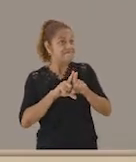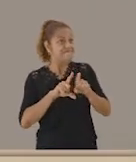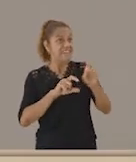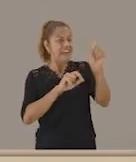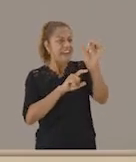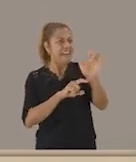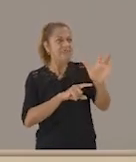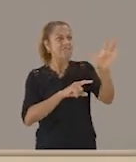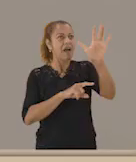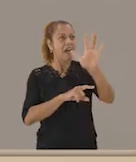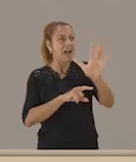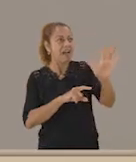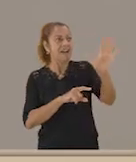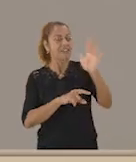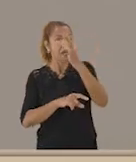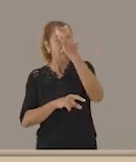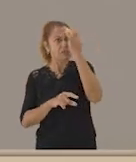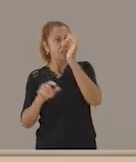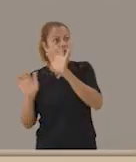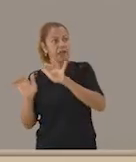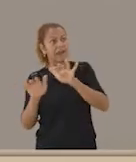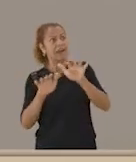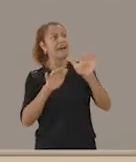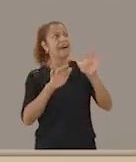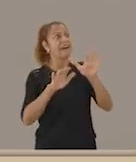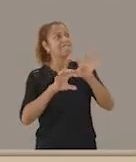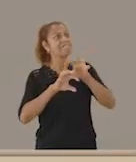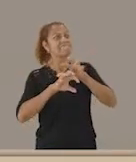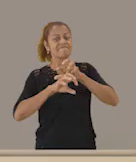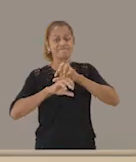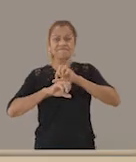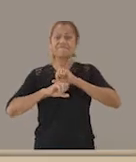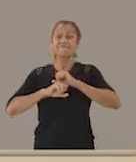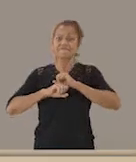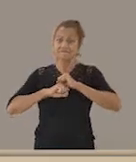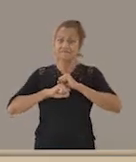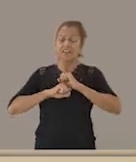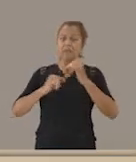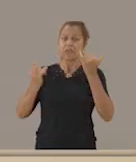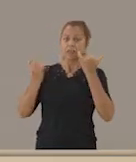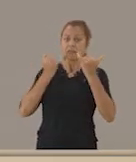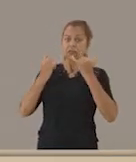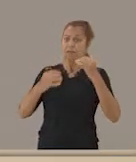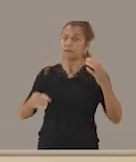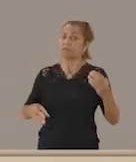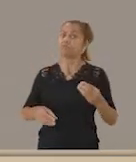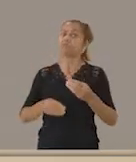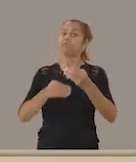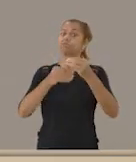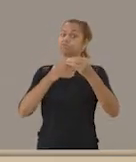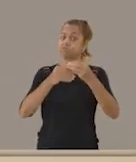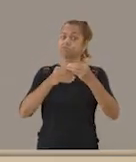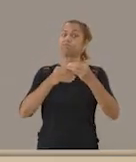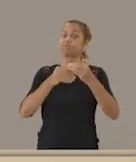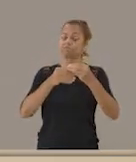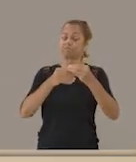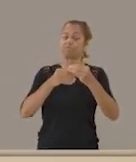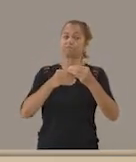público-alvo e/ou acrescentar informações que perderiam valores caso não fossem